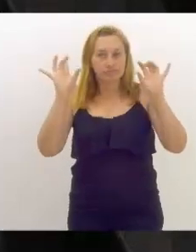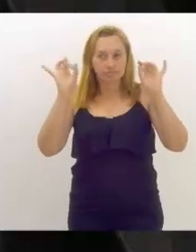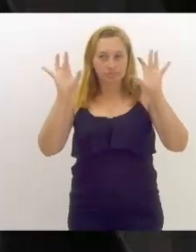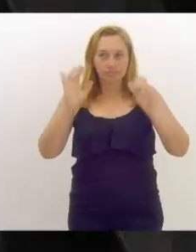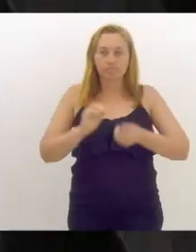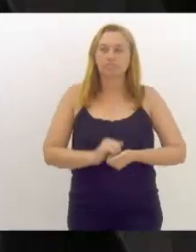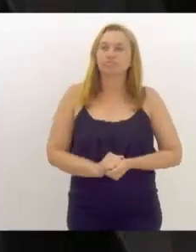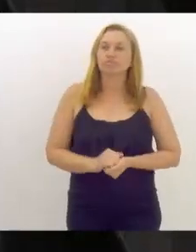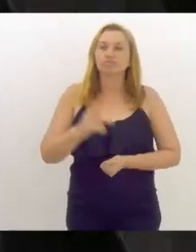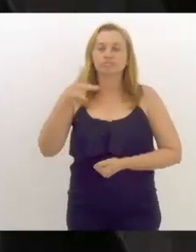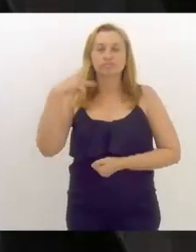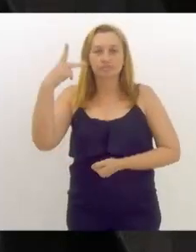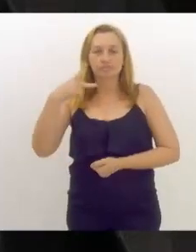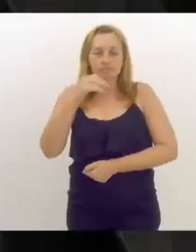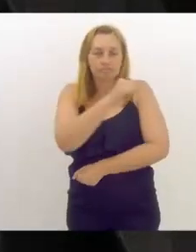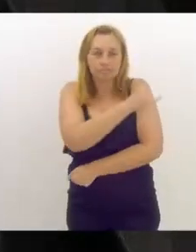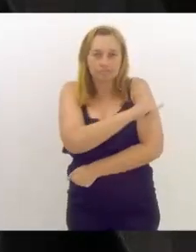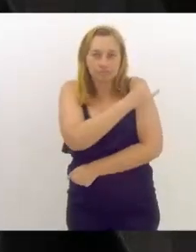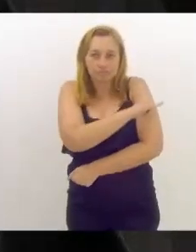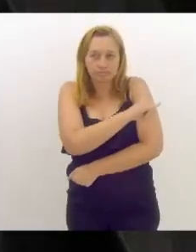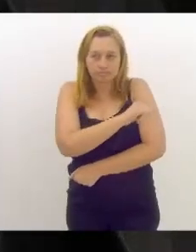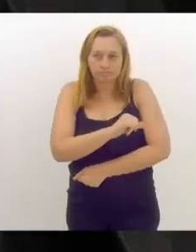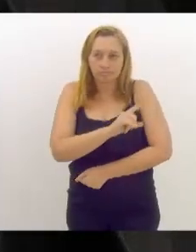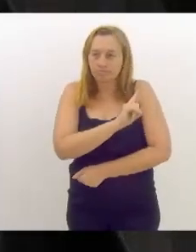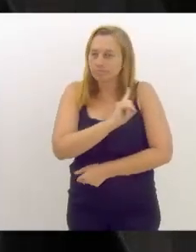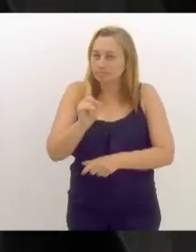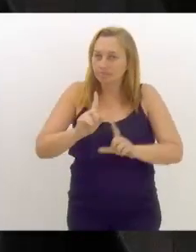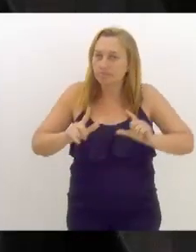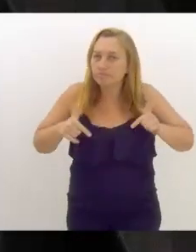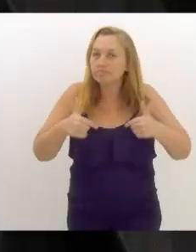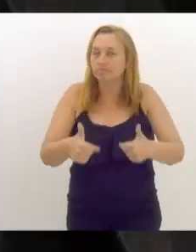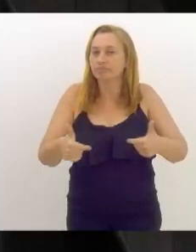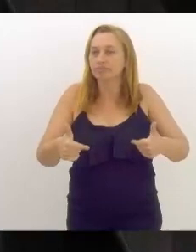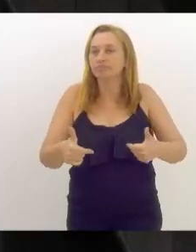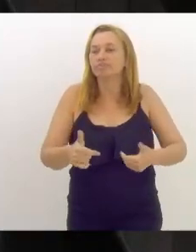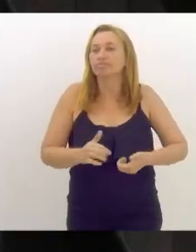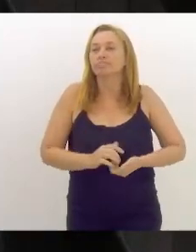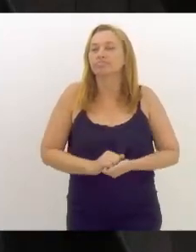o Parlamento do Rio de Janeiro, não reagir,